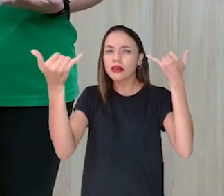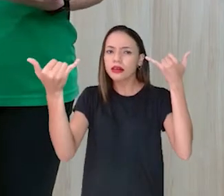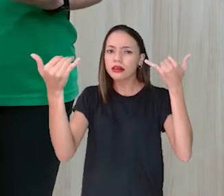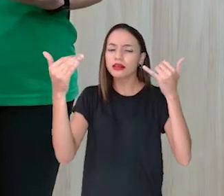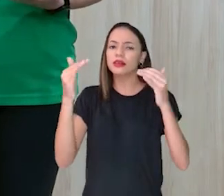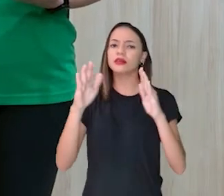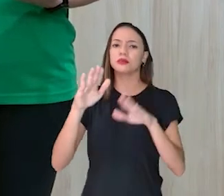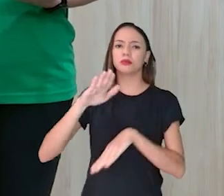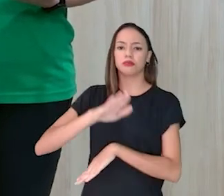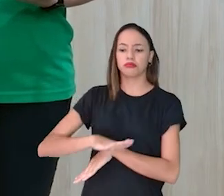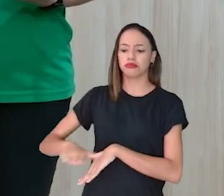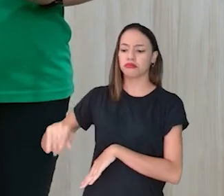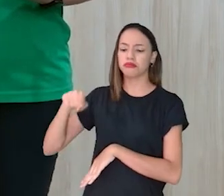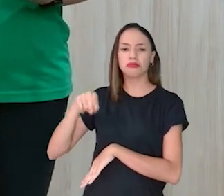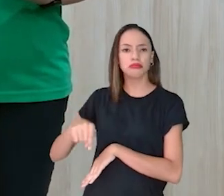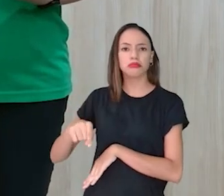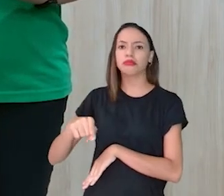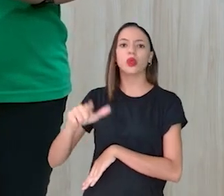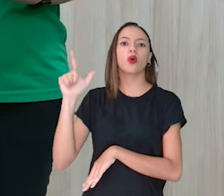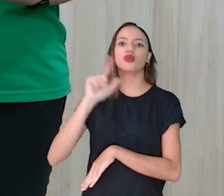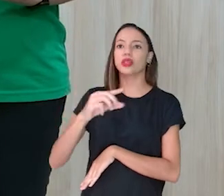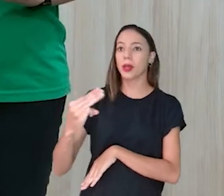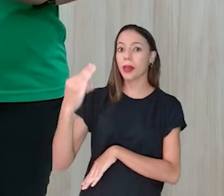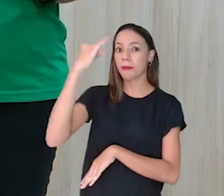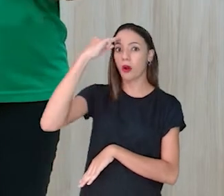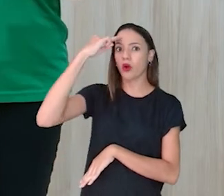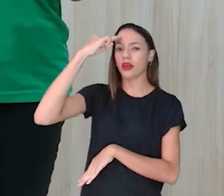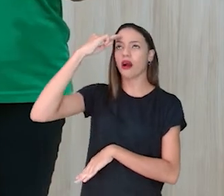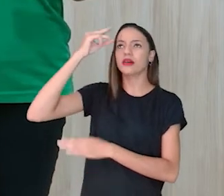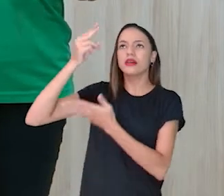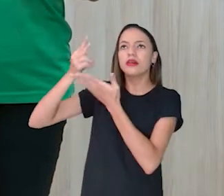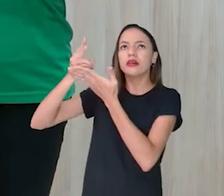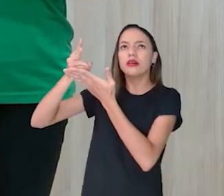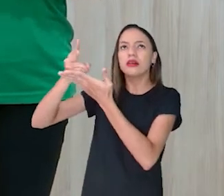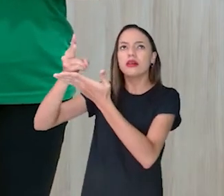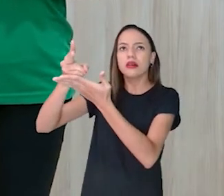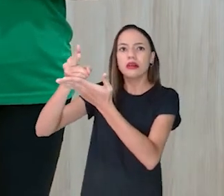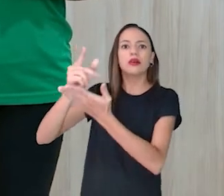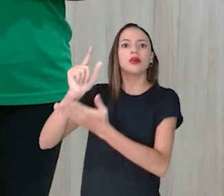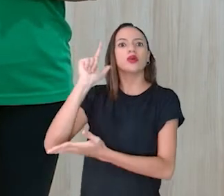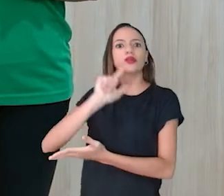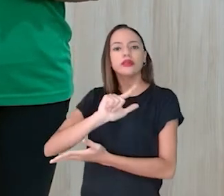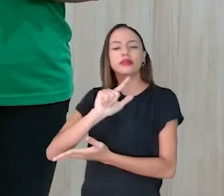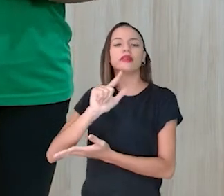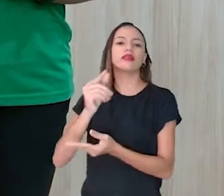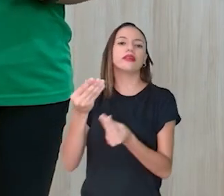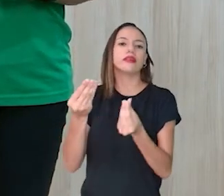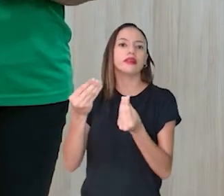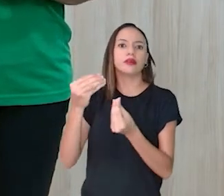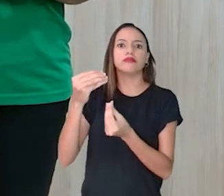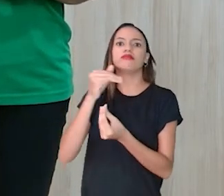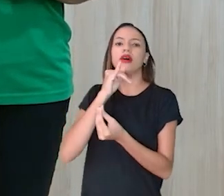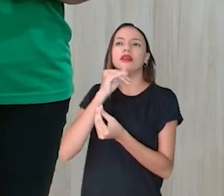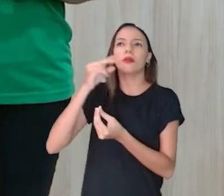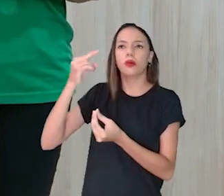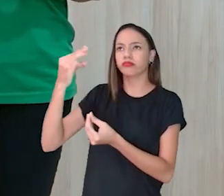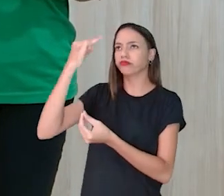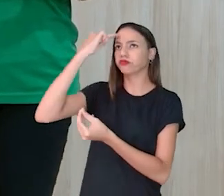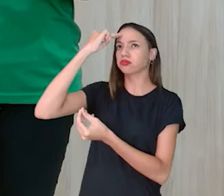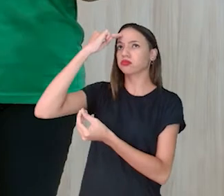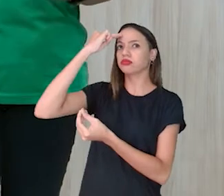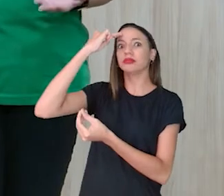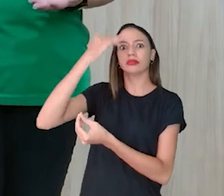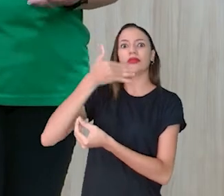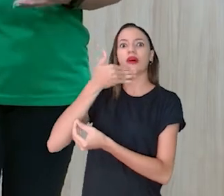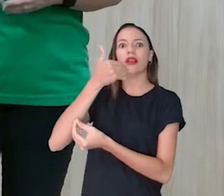é? Para esse acervo da memória a longo prazo, ele ser aumentado, ele ter um